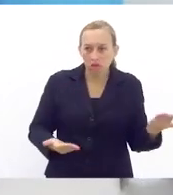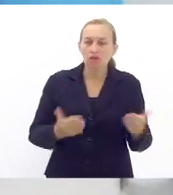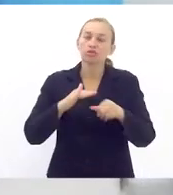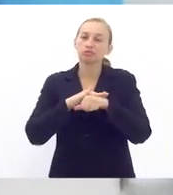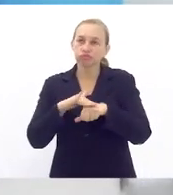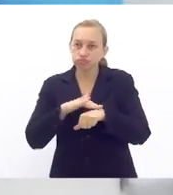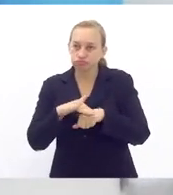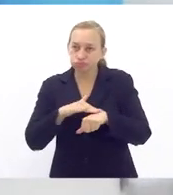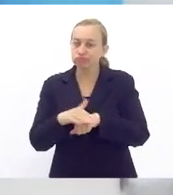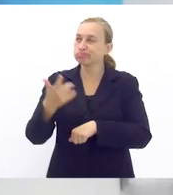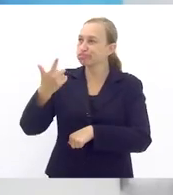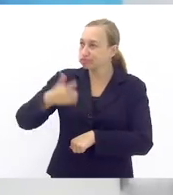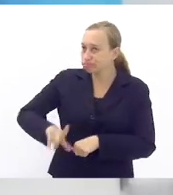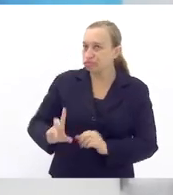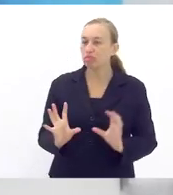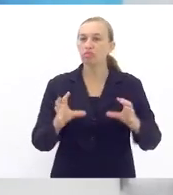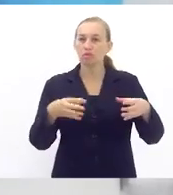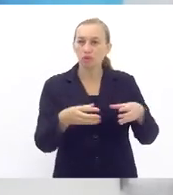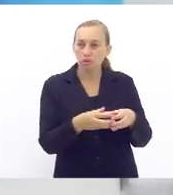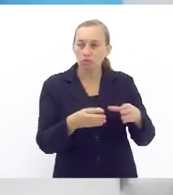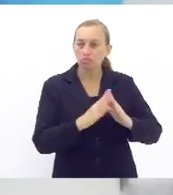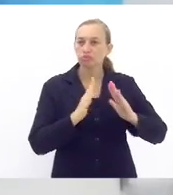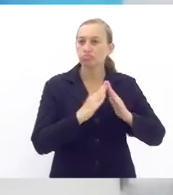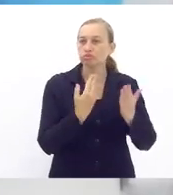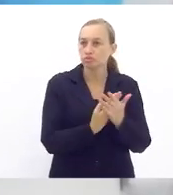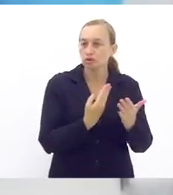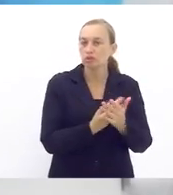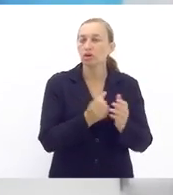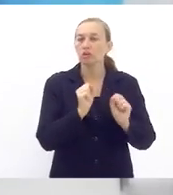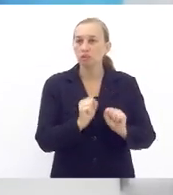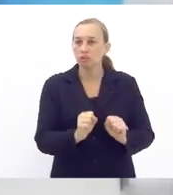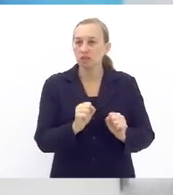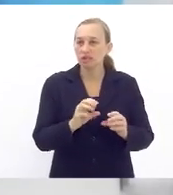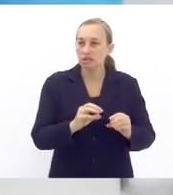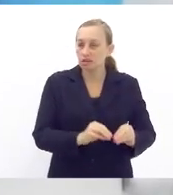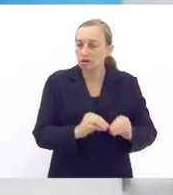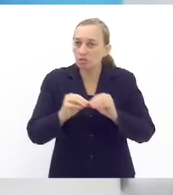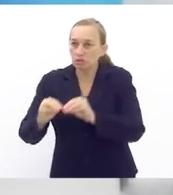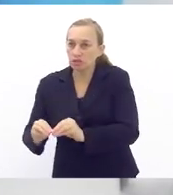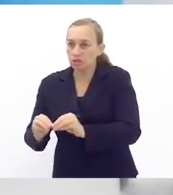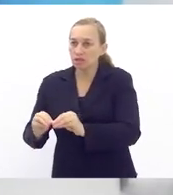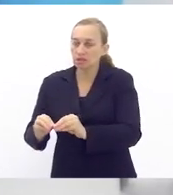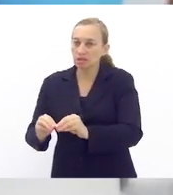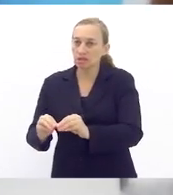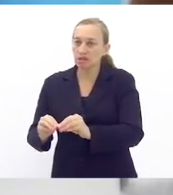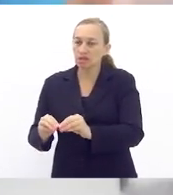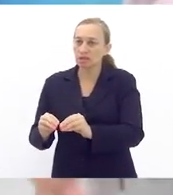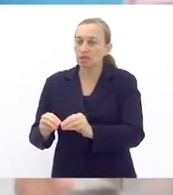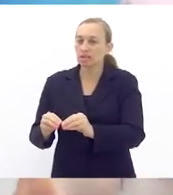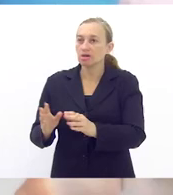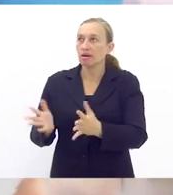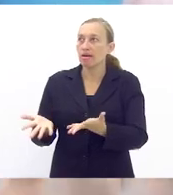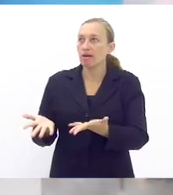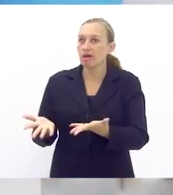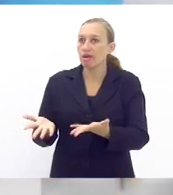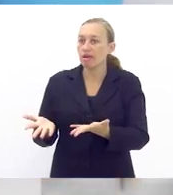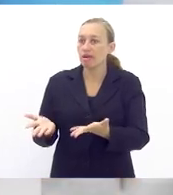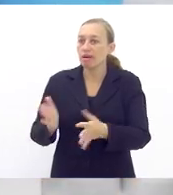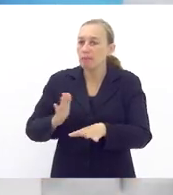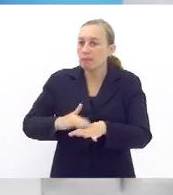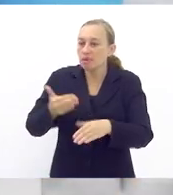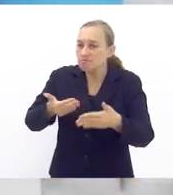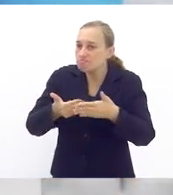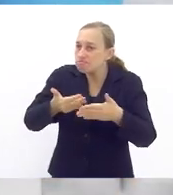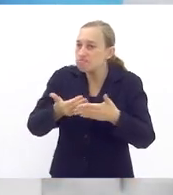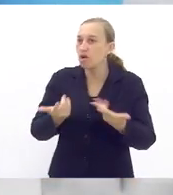com a comunidade para que a gente pudesse fazer um realocamento mas que fosse de forma mais